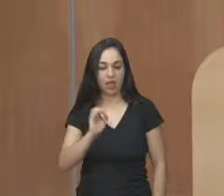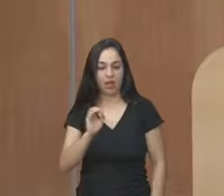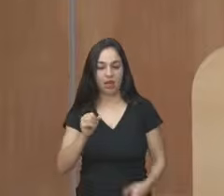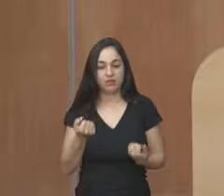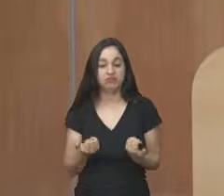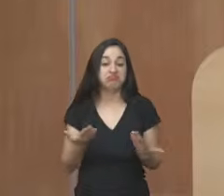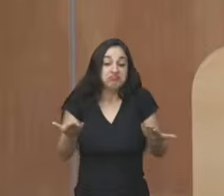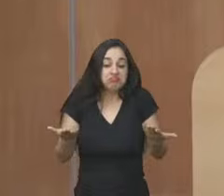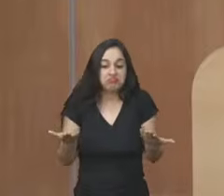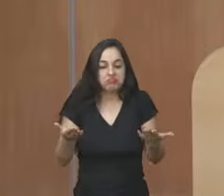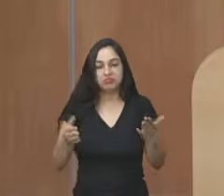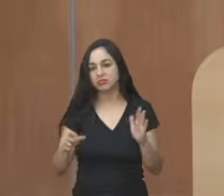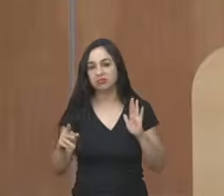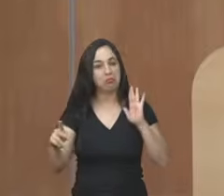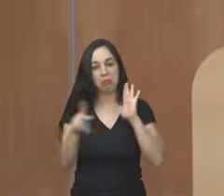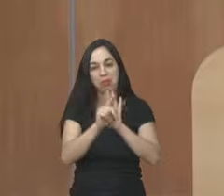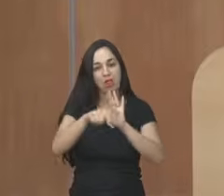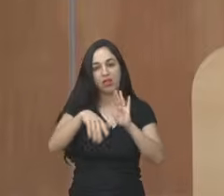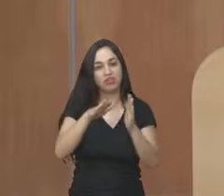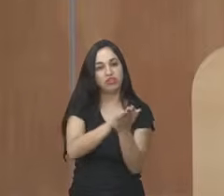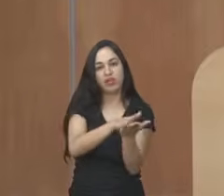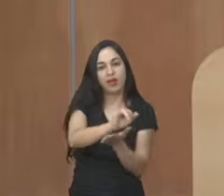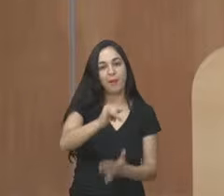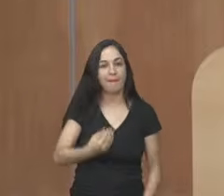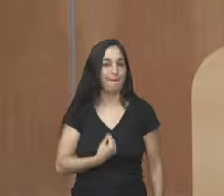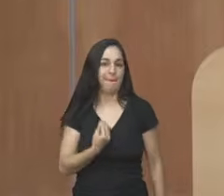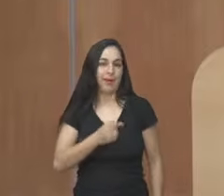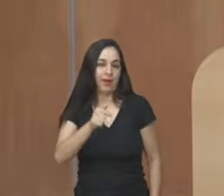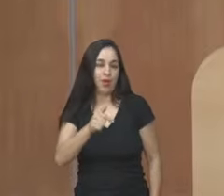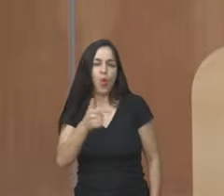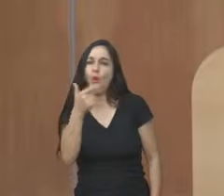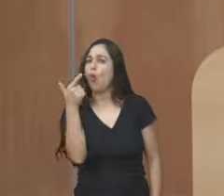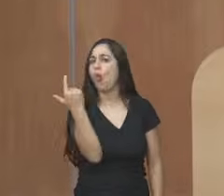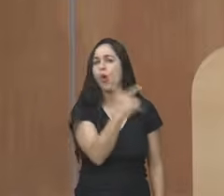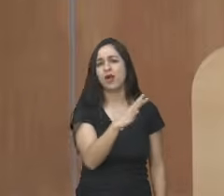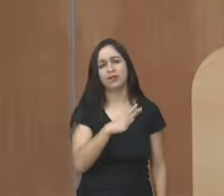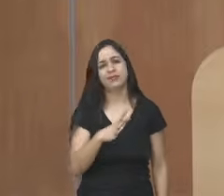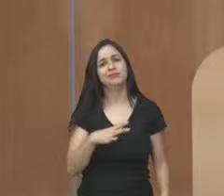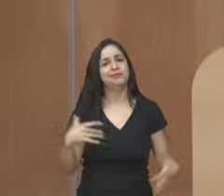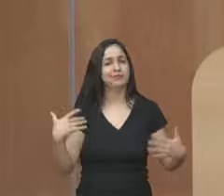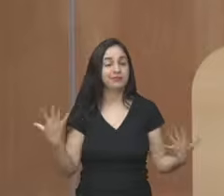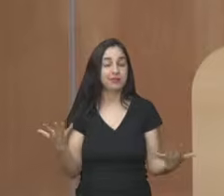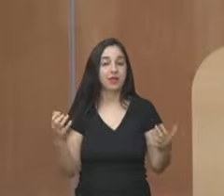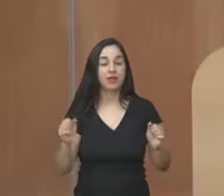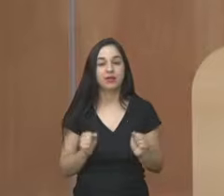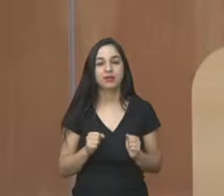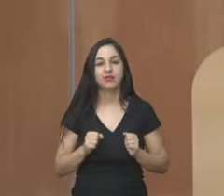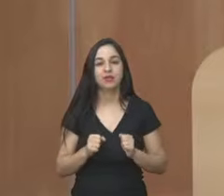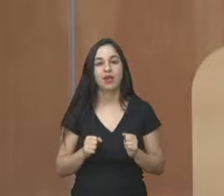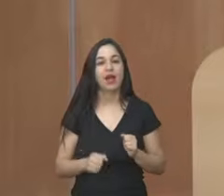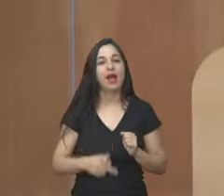Jacareí. É de fora. O que acontece? Se dá, a pessoa vai